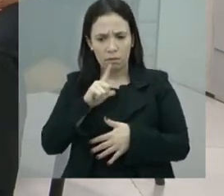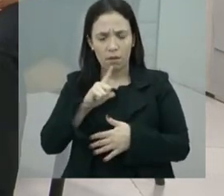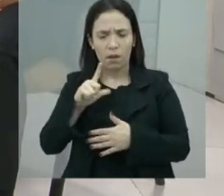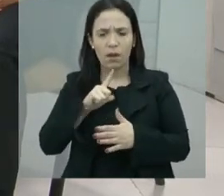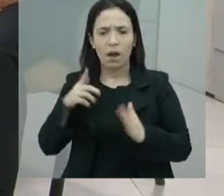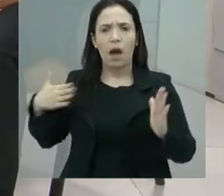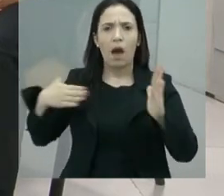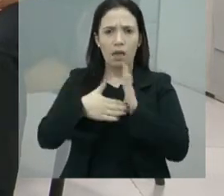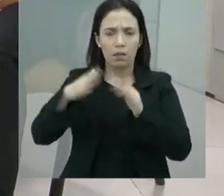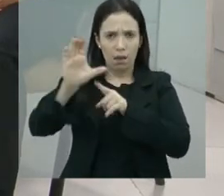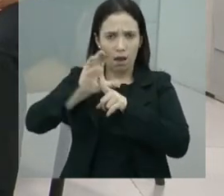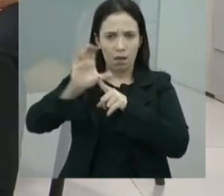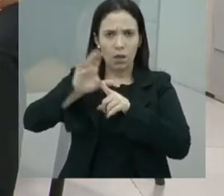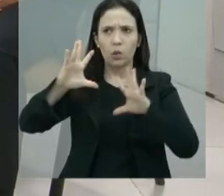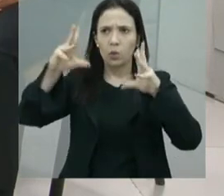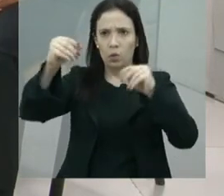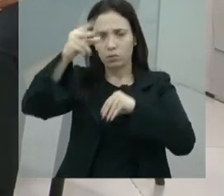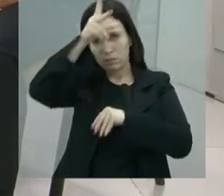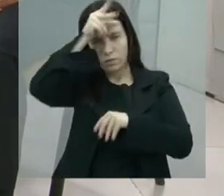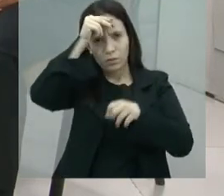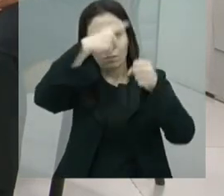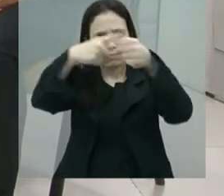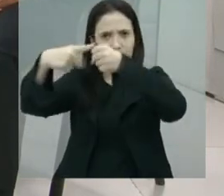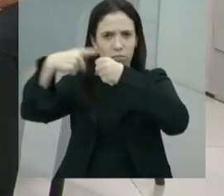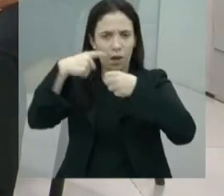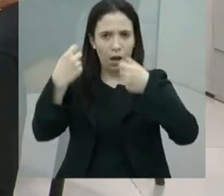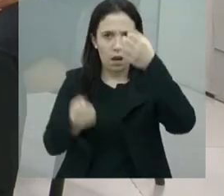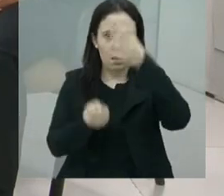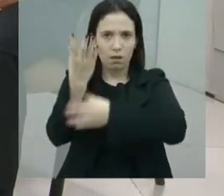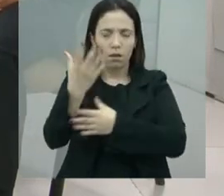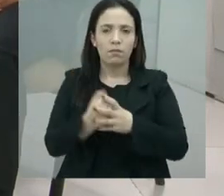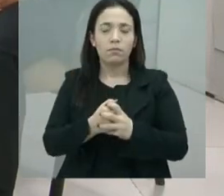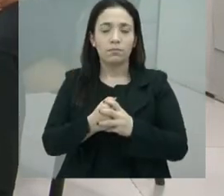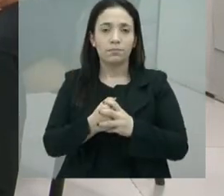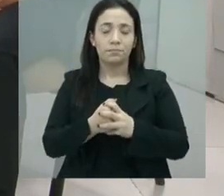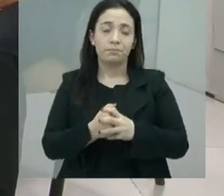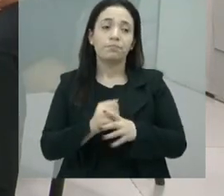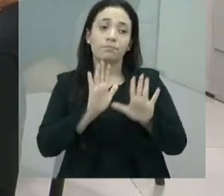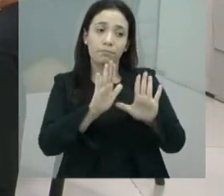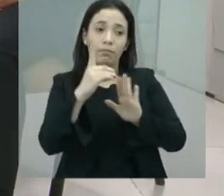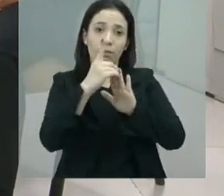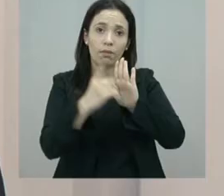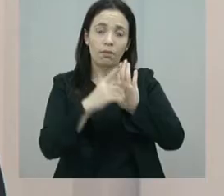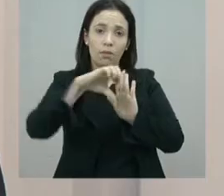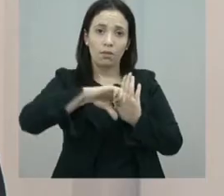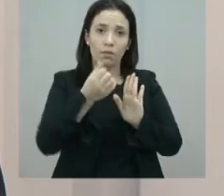prazo para que todos os municípios instalem esse comitê? Na verdade, o decreto